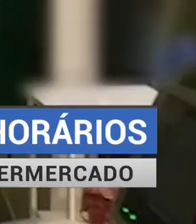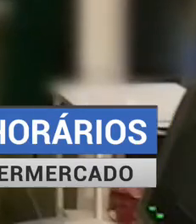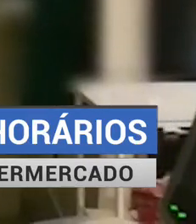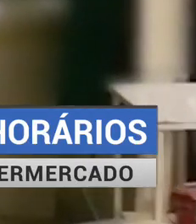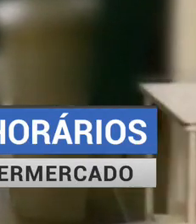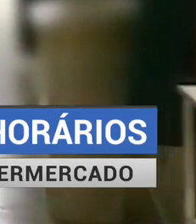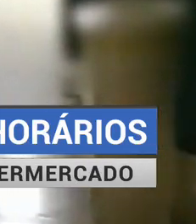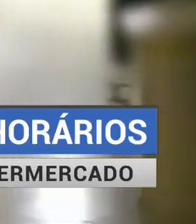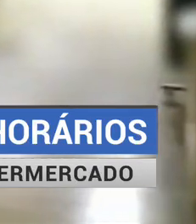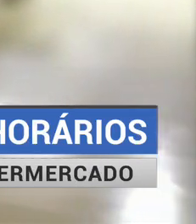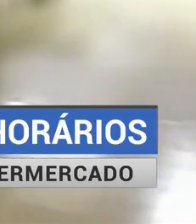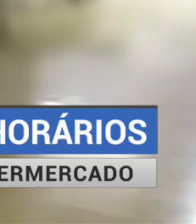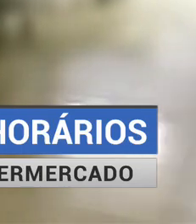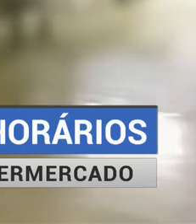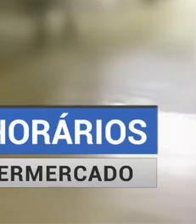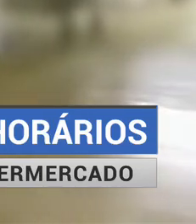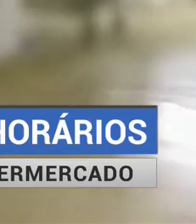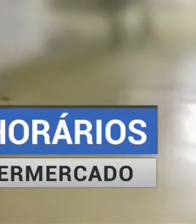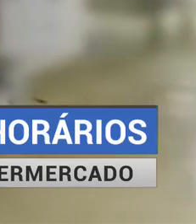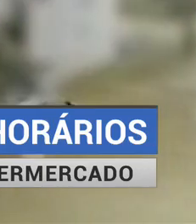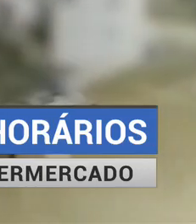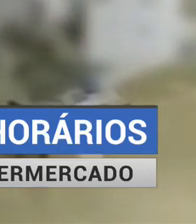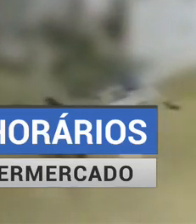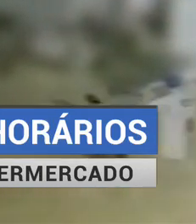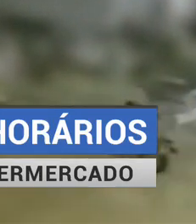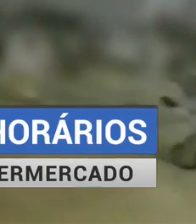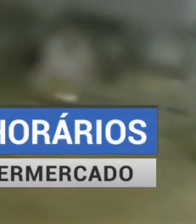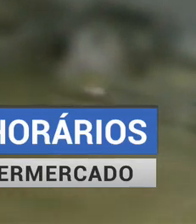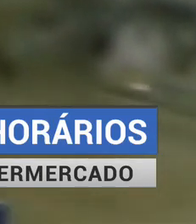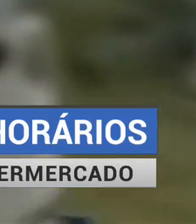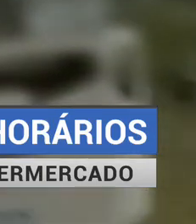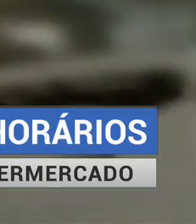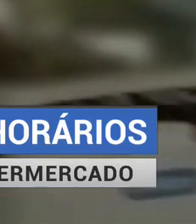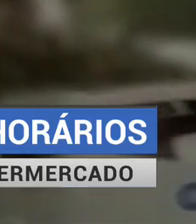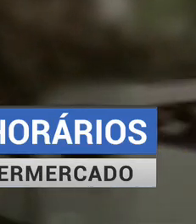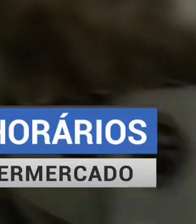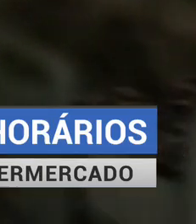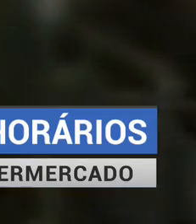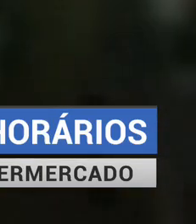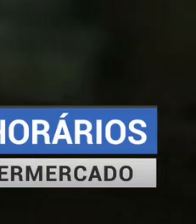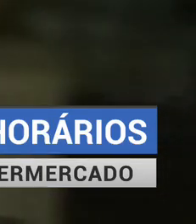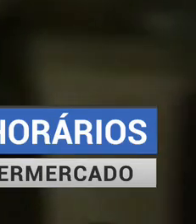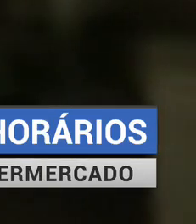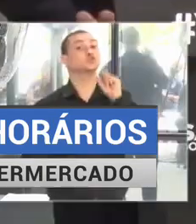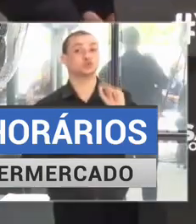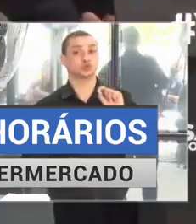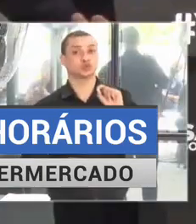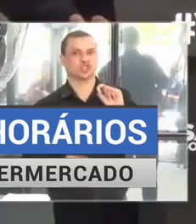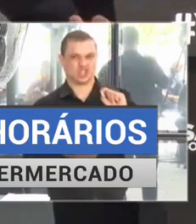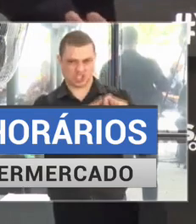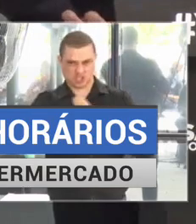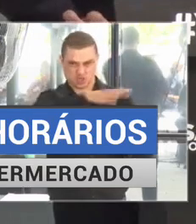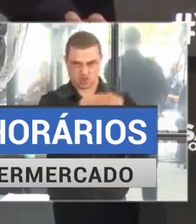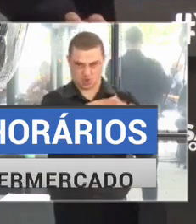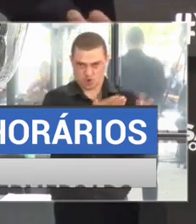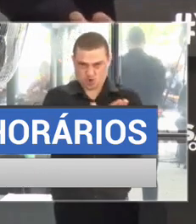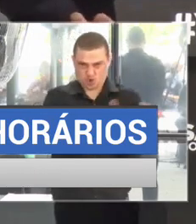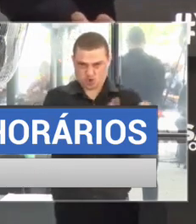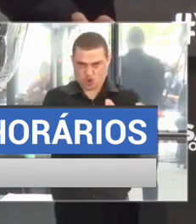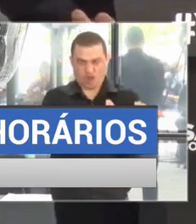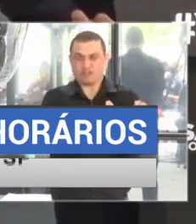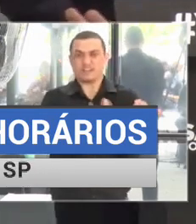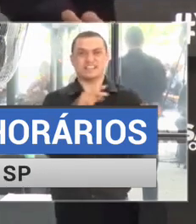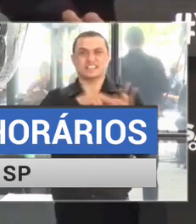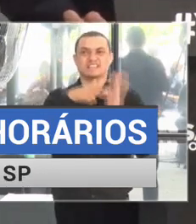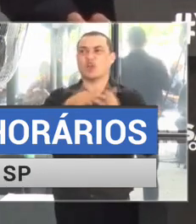3 semanas, a faixa etária mais jovem, de 30 a 50 anos, passou a precisar desses leitos. O jovem, ele não é